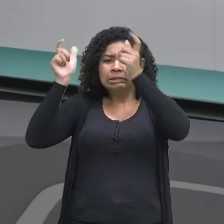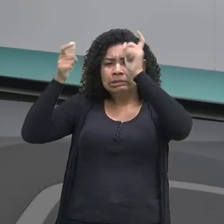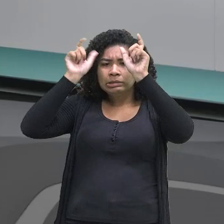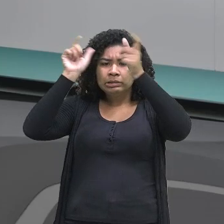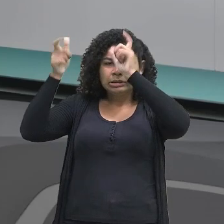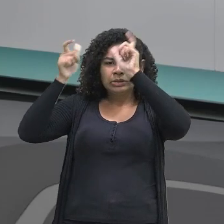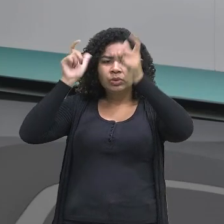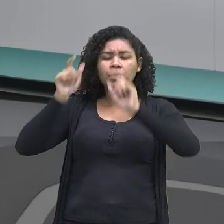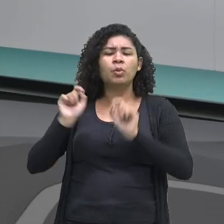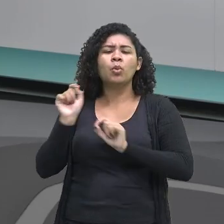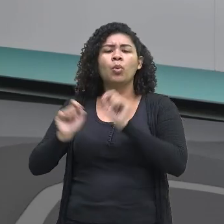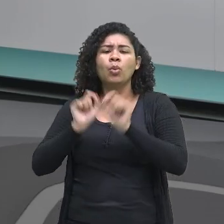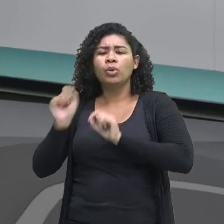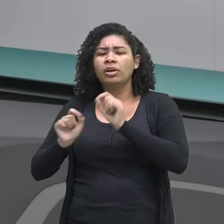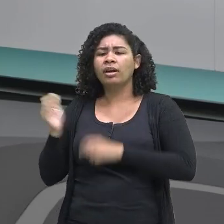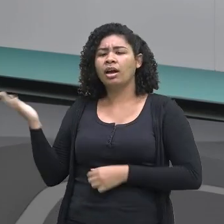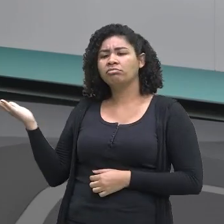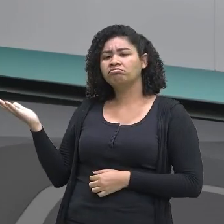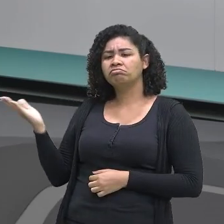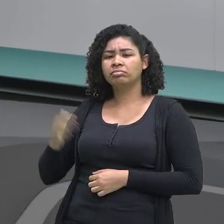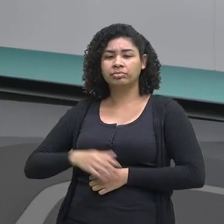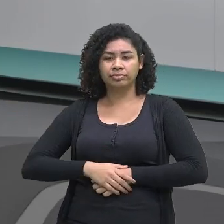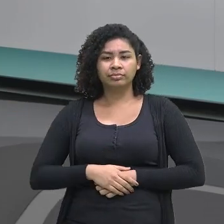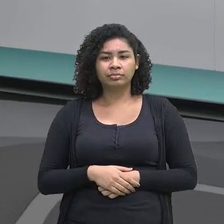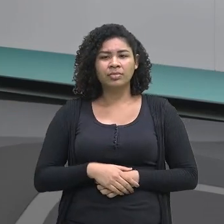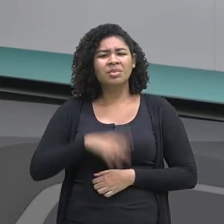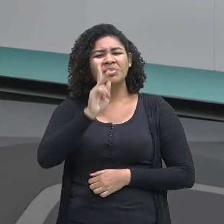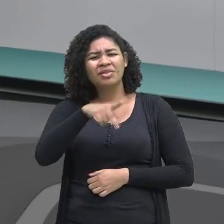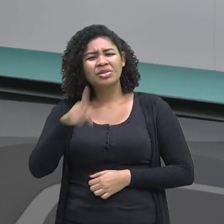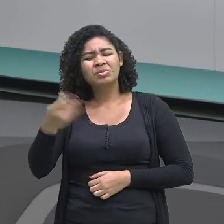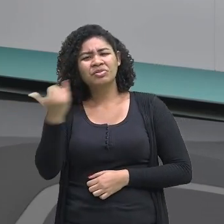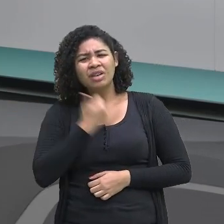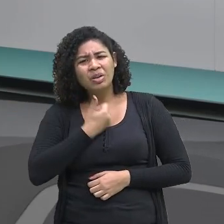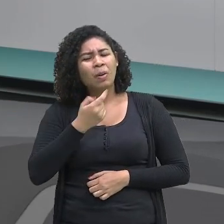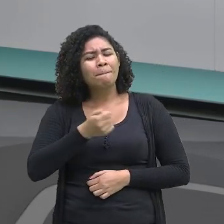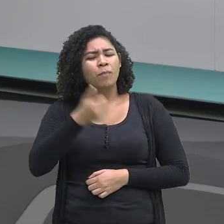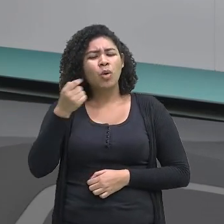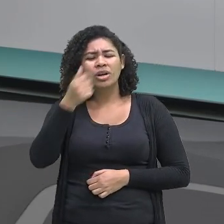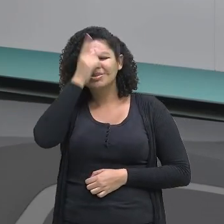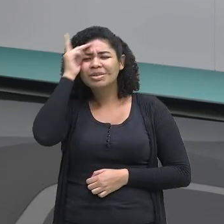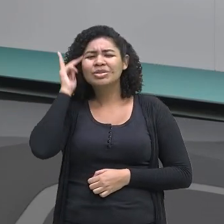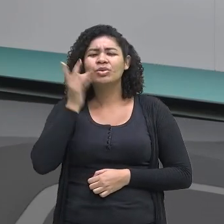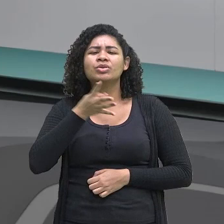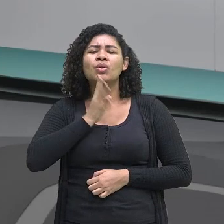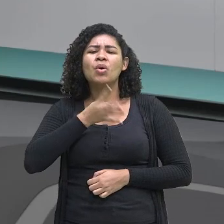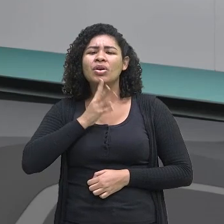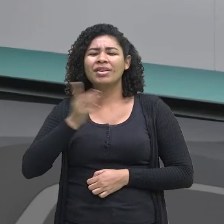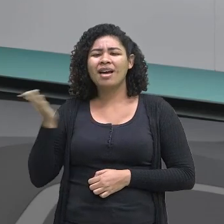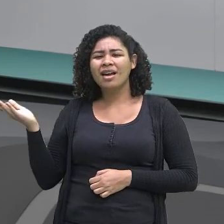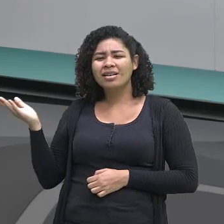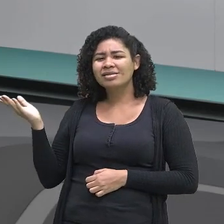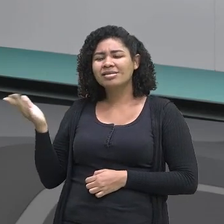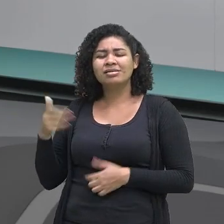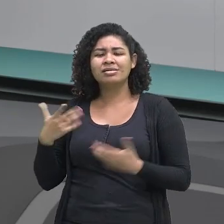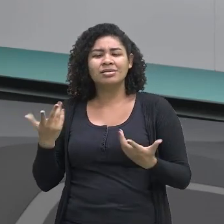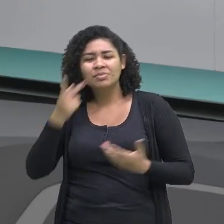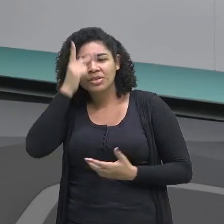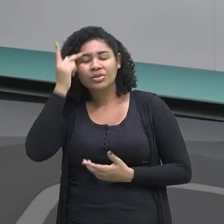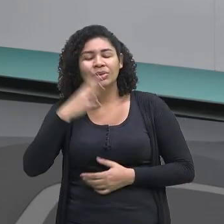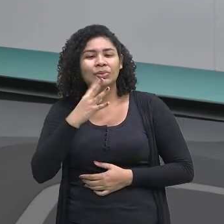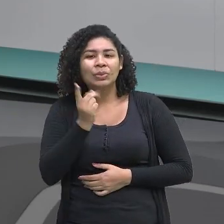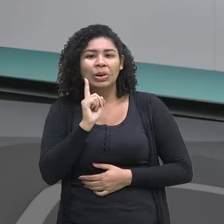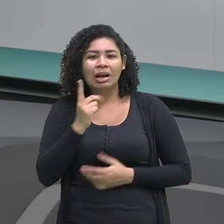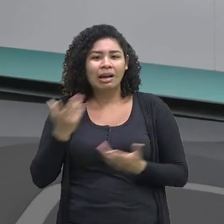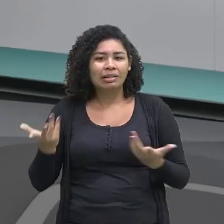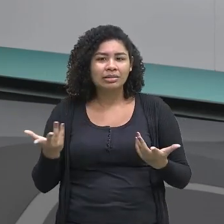teacher, você não falou que é rara, que poucas pessoas conhecem, a gente não faz ideia do que seja, né? Então vamos dar uma